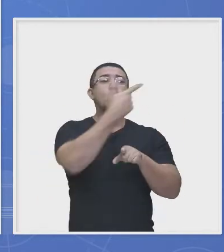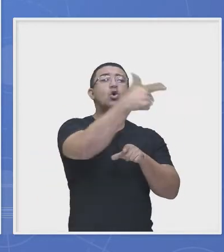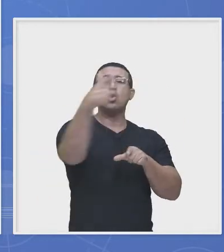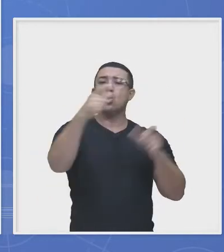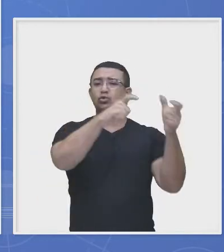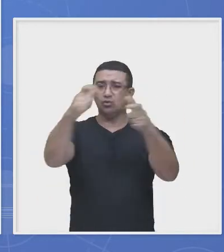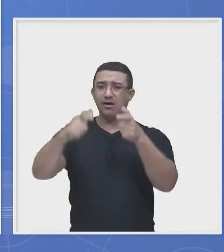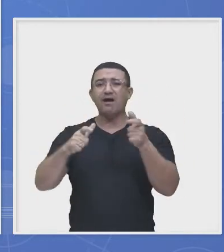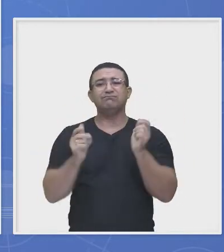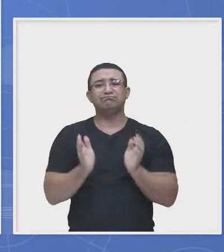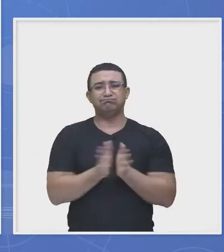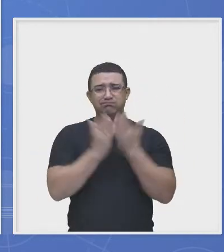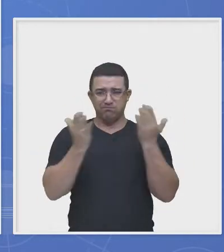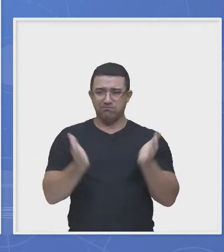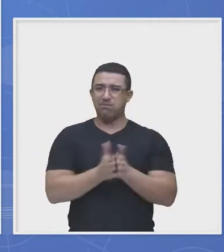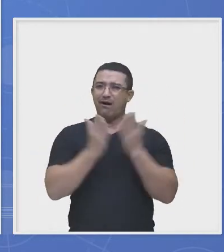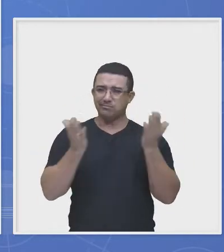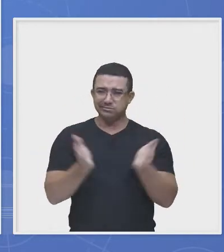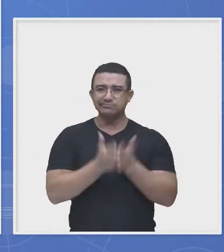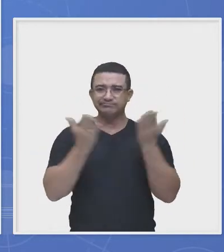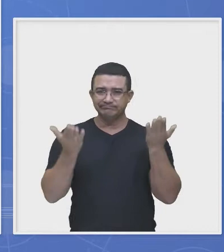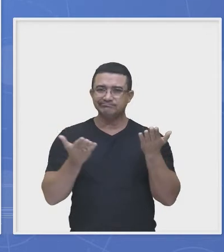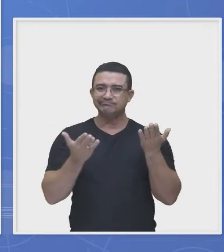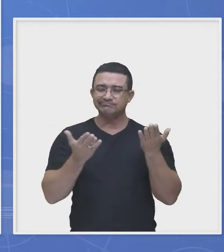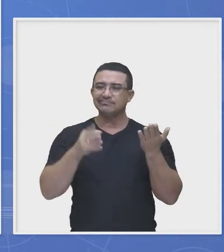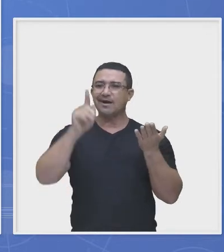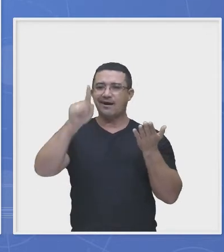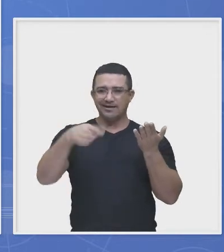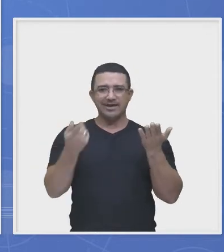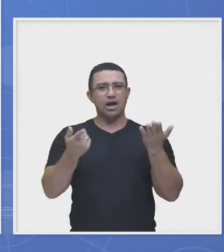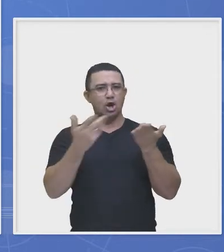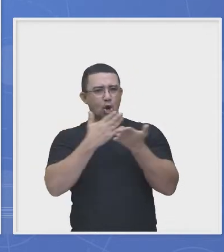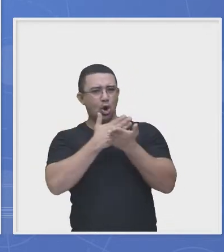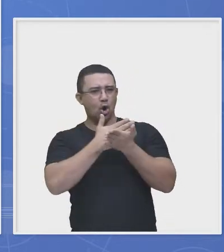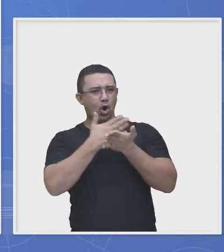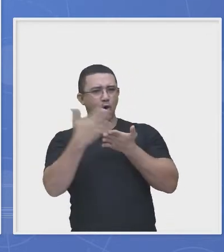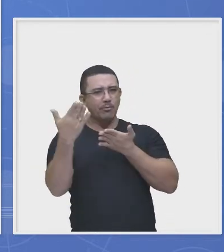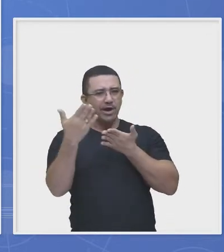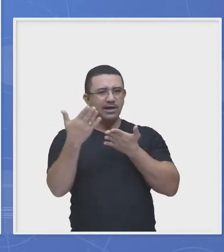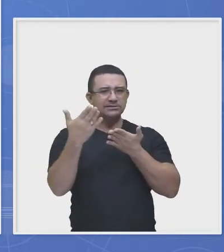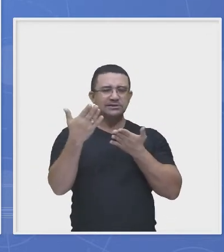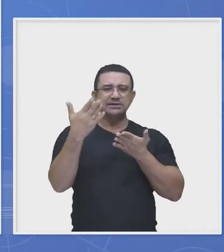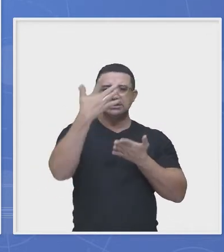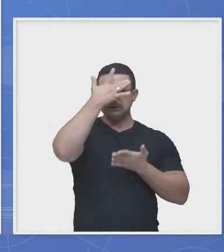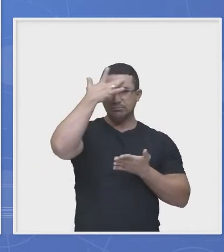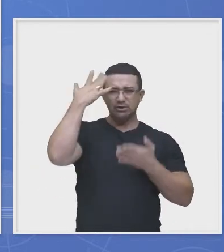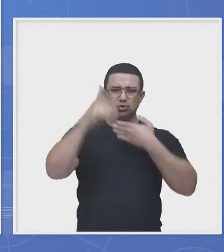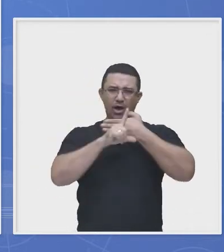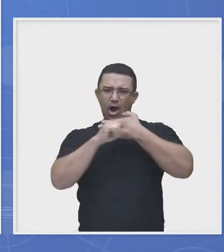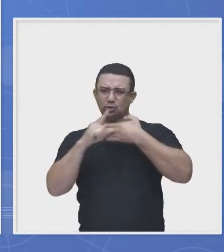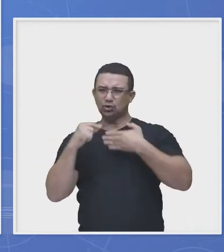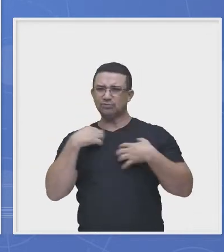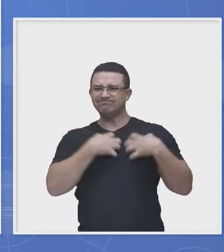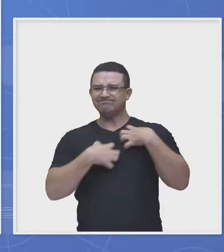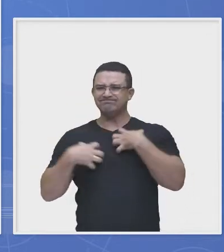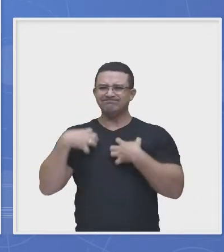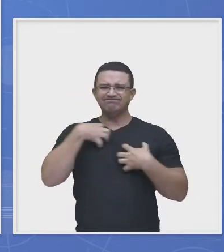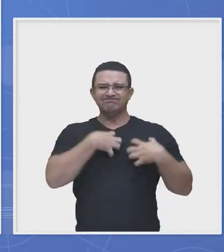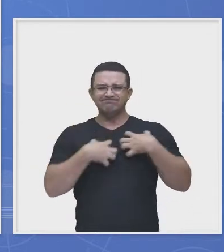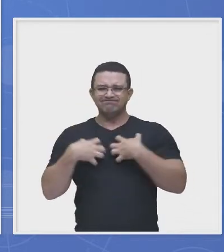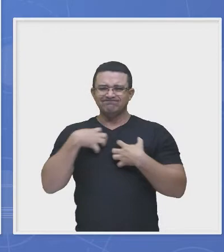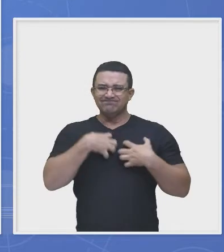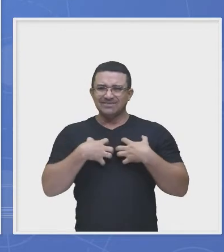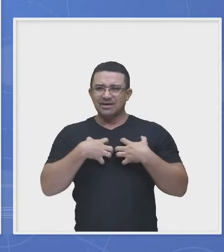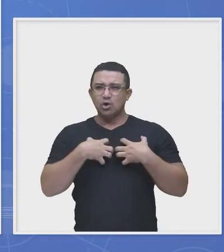E isso vai ditar o tom, né? Vai começar a trazer inquietações para esses autores que começam a apontar